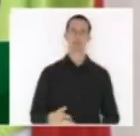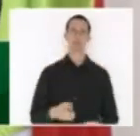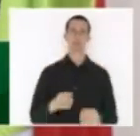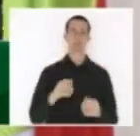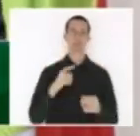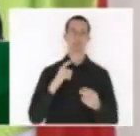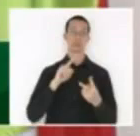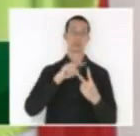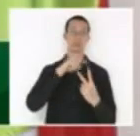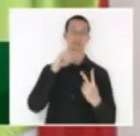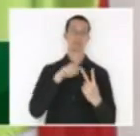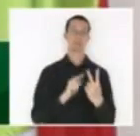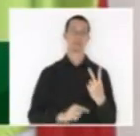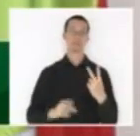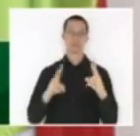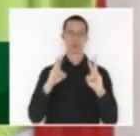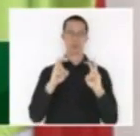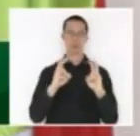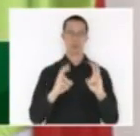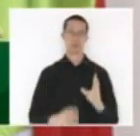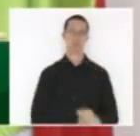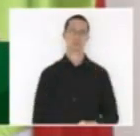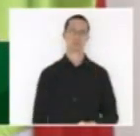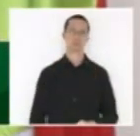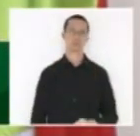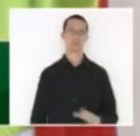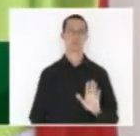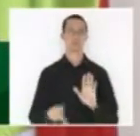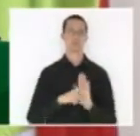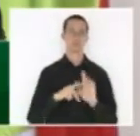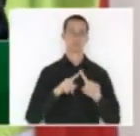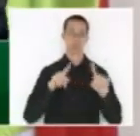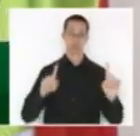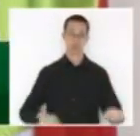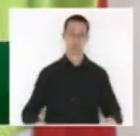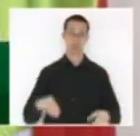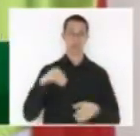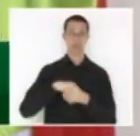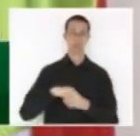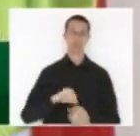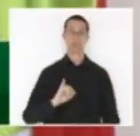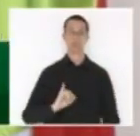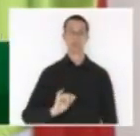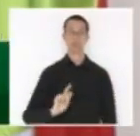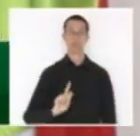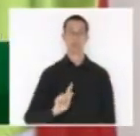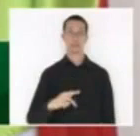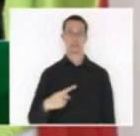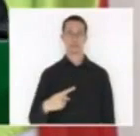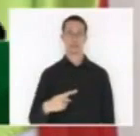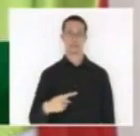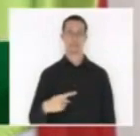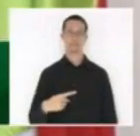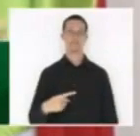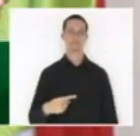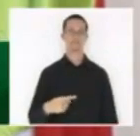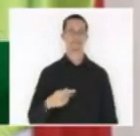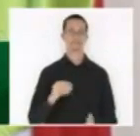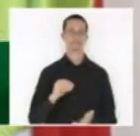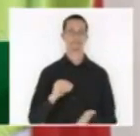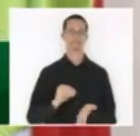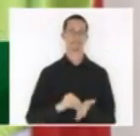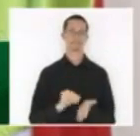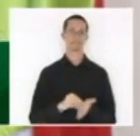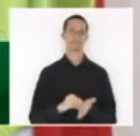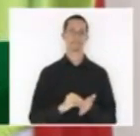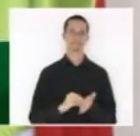assuntos que os servidores do IGP estão prejudicados em relação aos demais